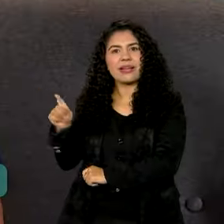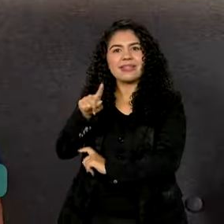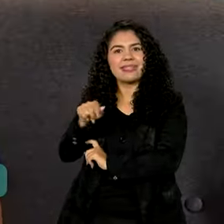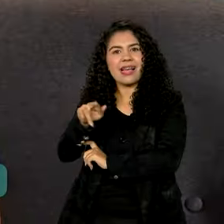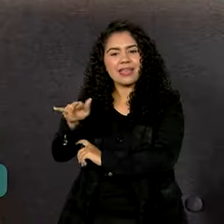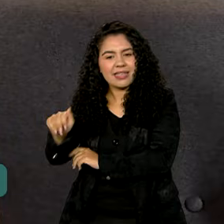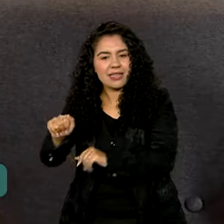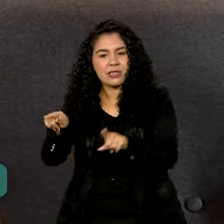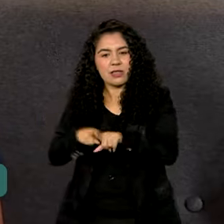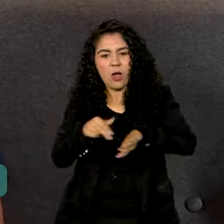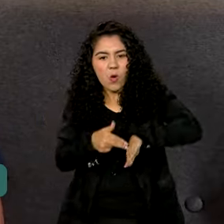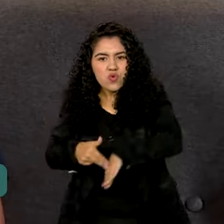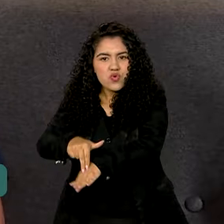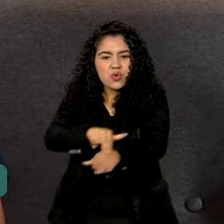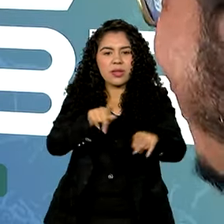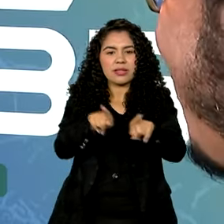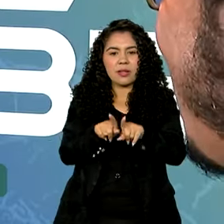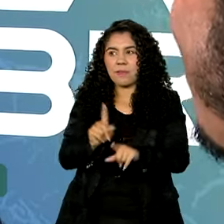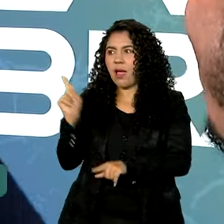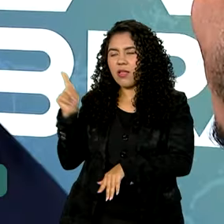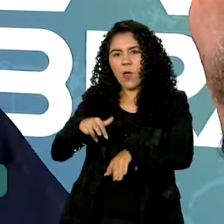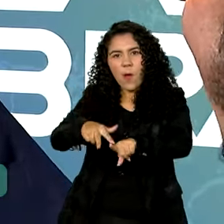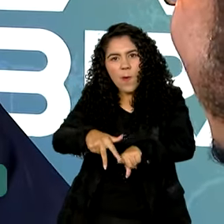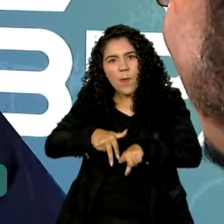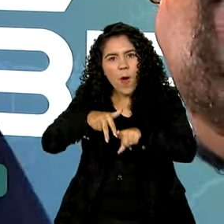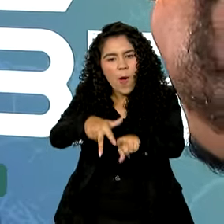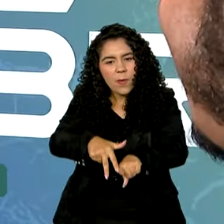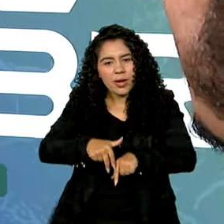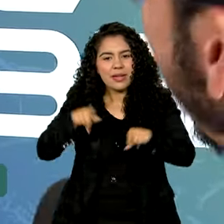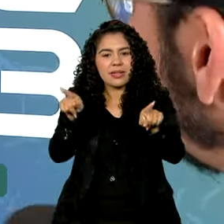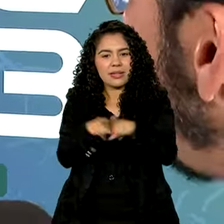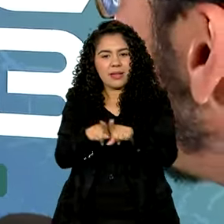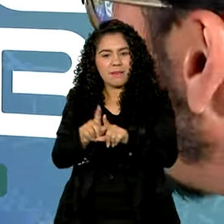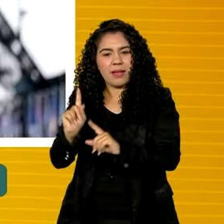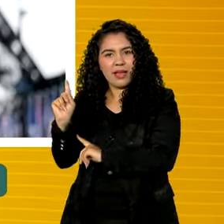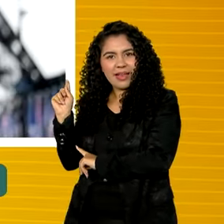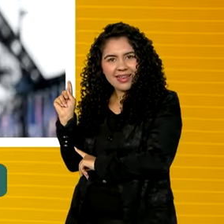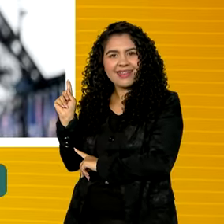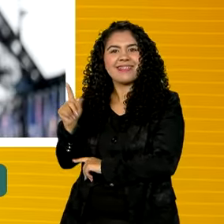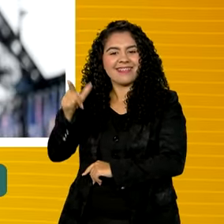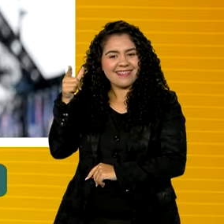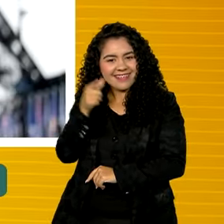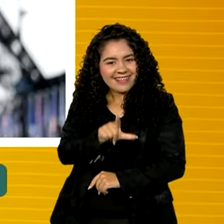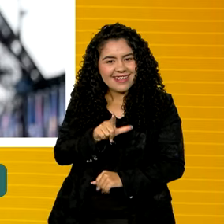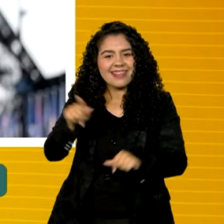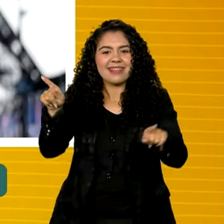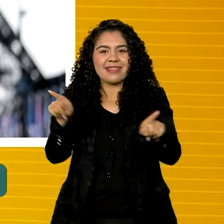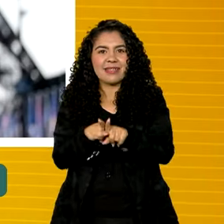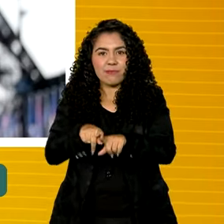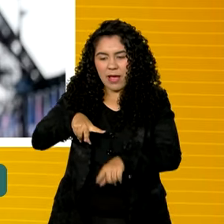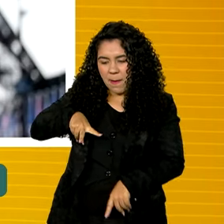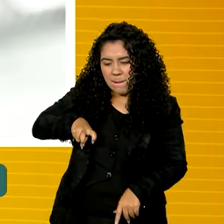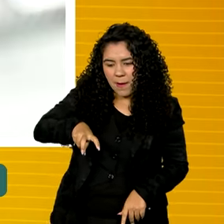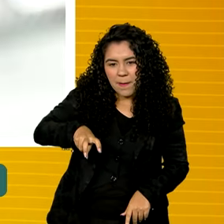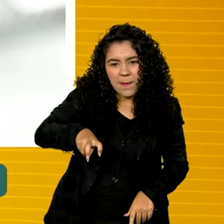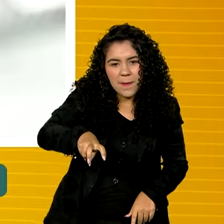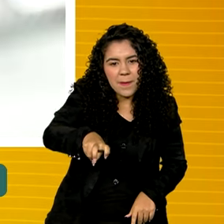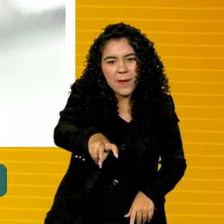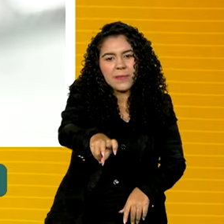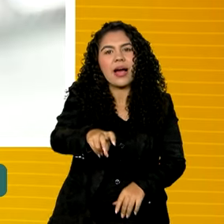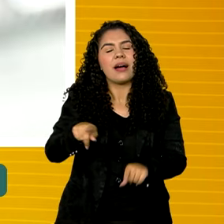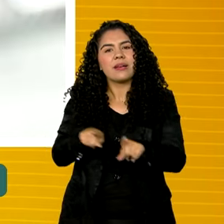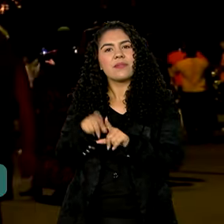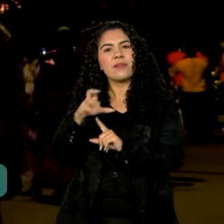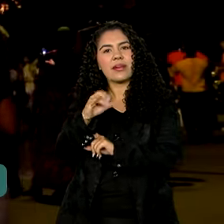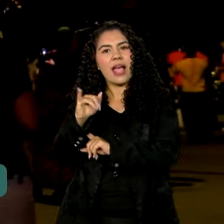no skate park com Augusto Áquio, no taekwondo com Edival Pontes, o Netinho, e no atletismo com Caio Bonfim e Alisson